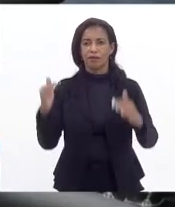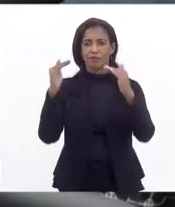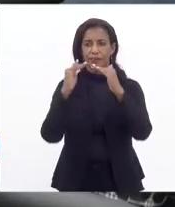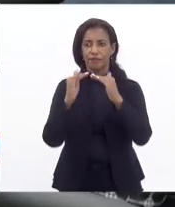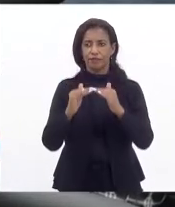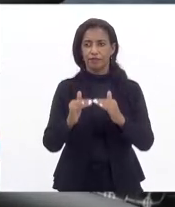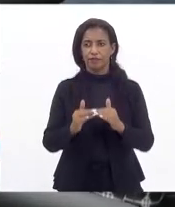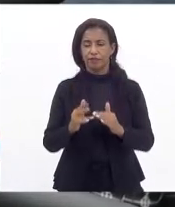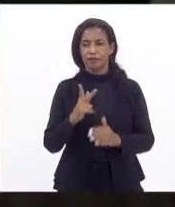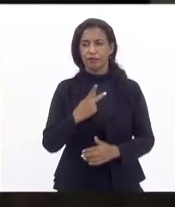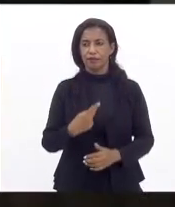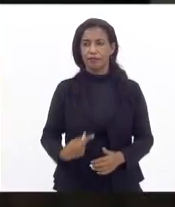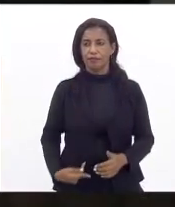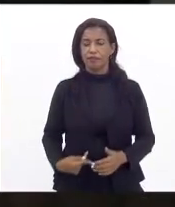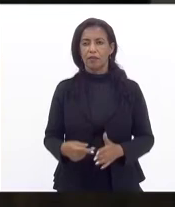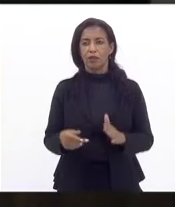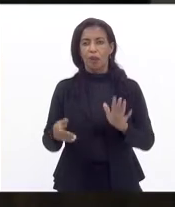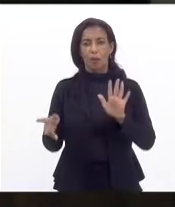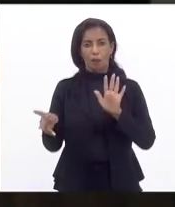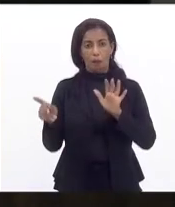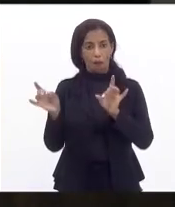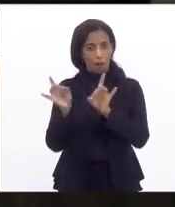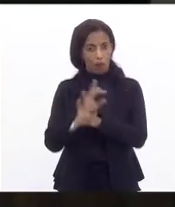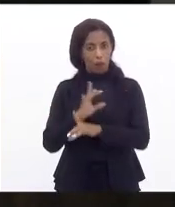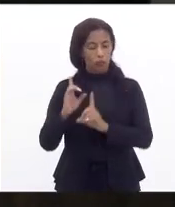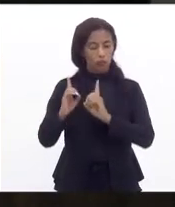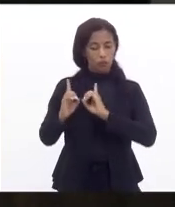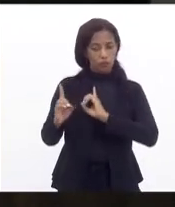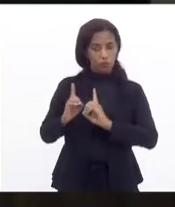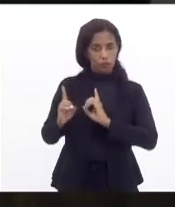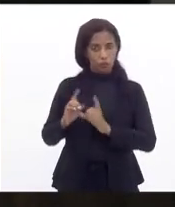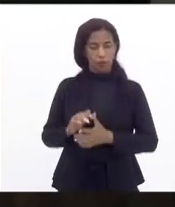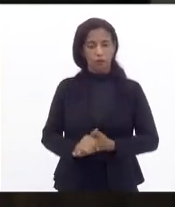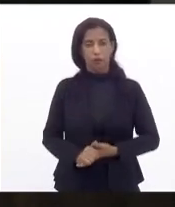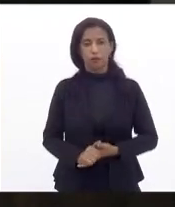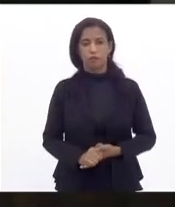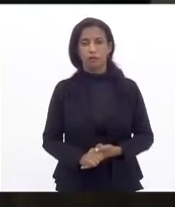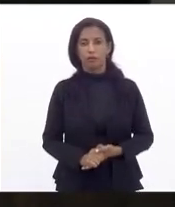Favorável, presidente. Os pareceres emitidos em discussão.